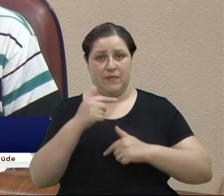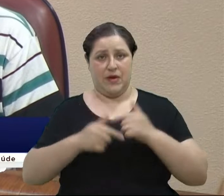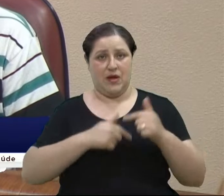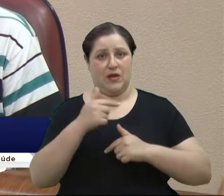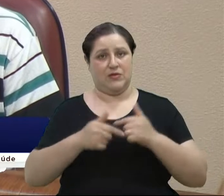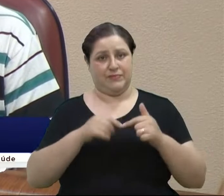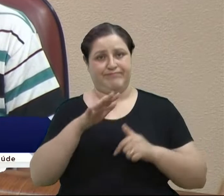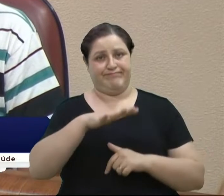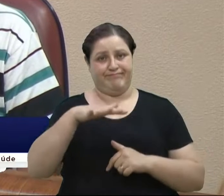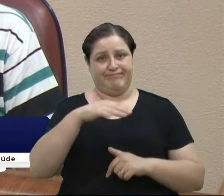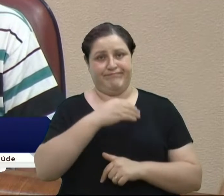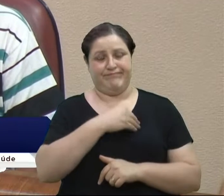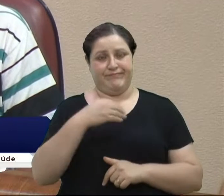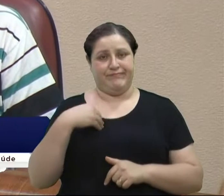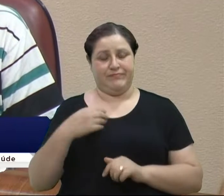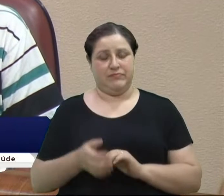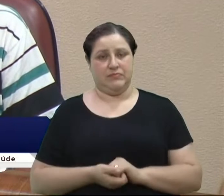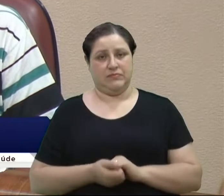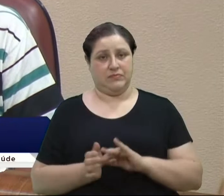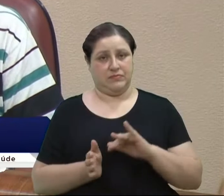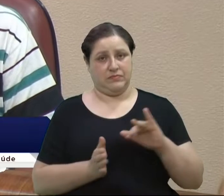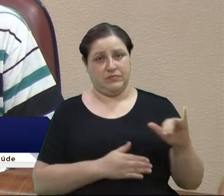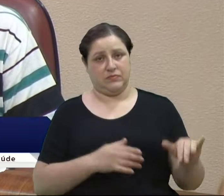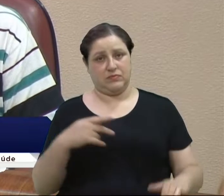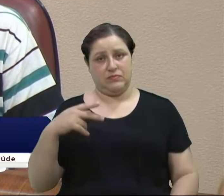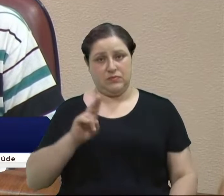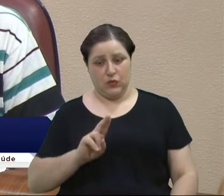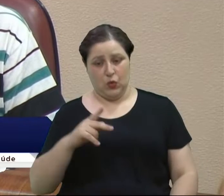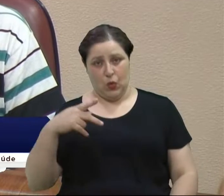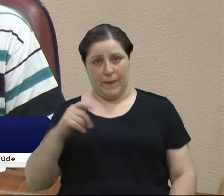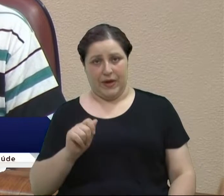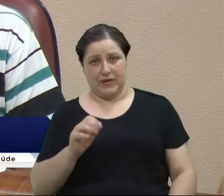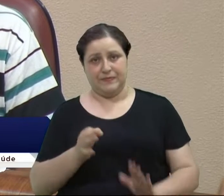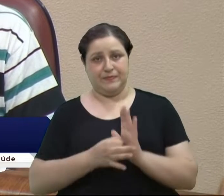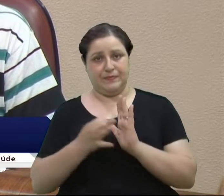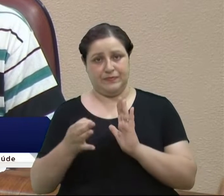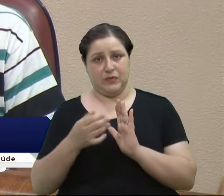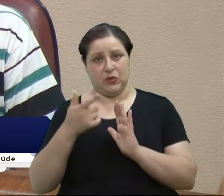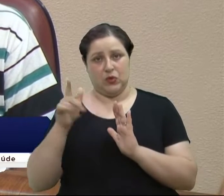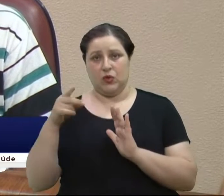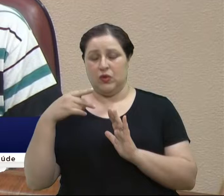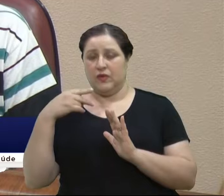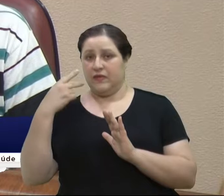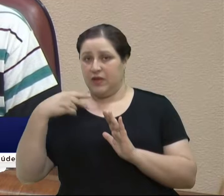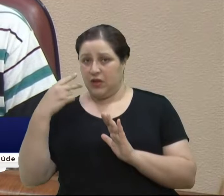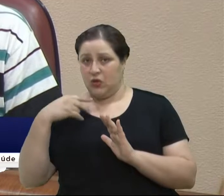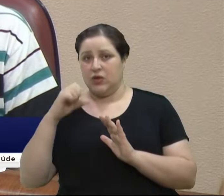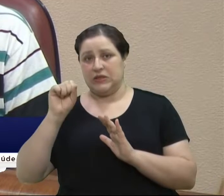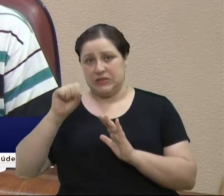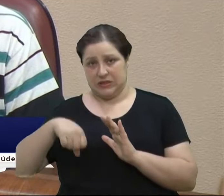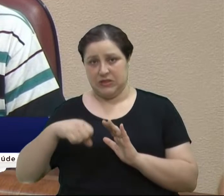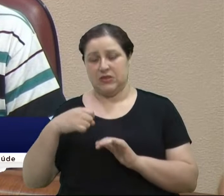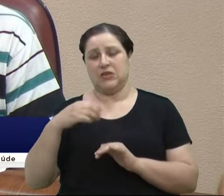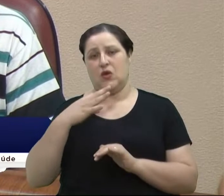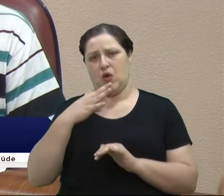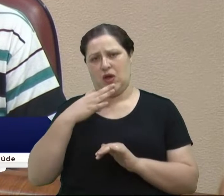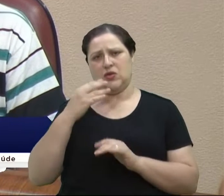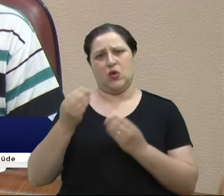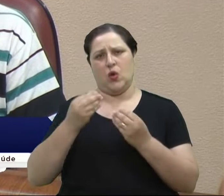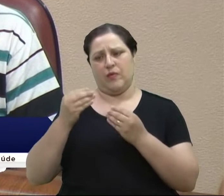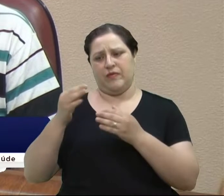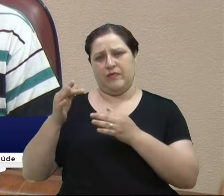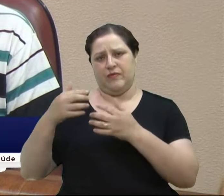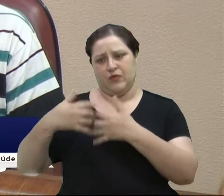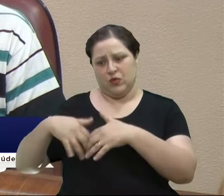neste campo. A questão da UPA, a gente sugere para os demais vereadores que sim, conheço como é que funciona